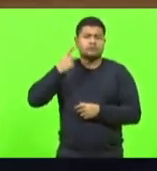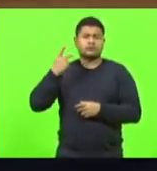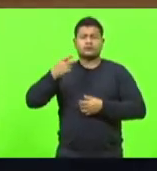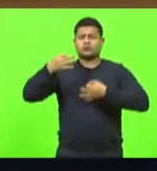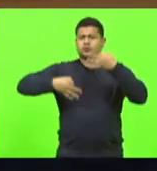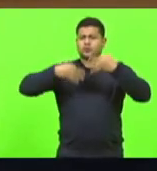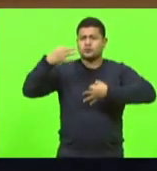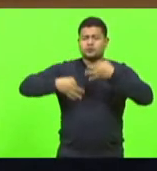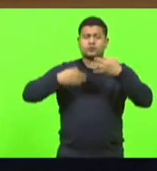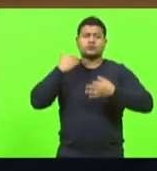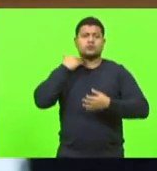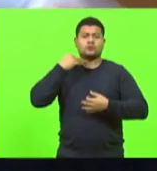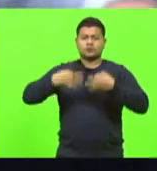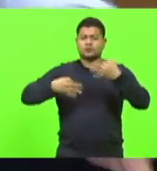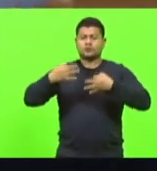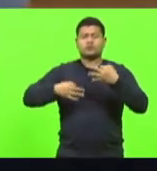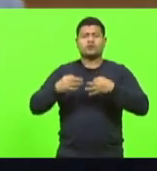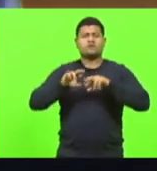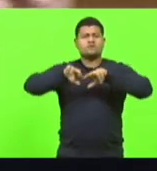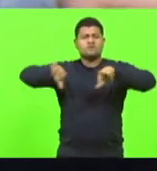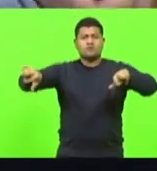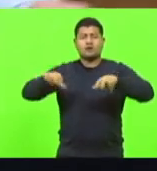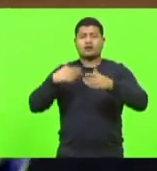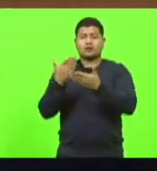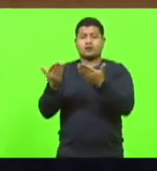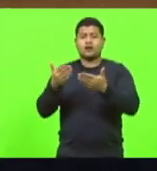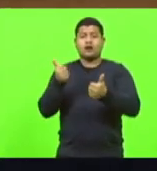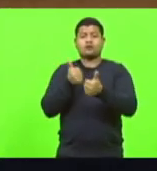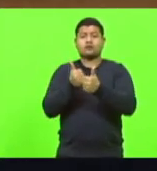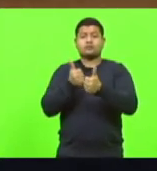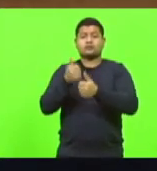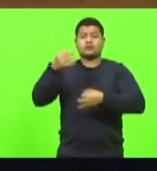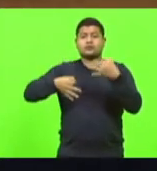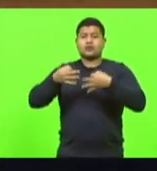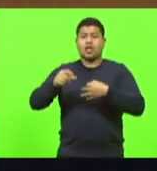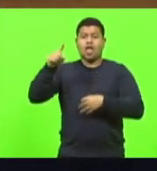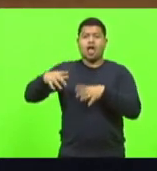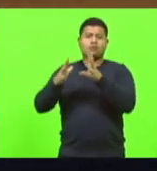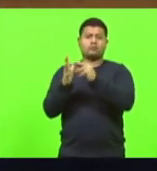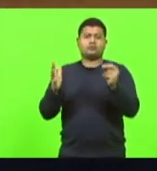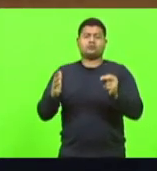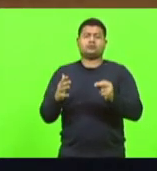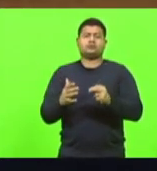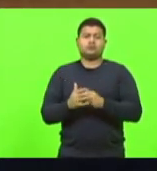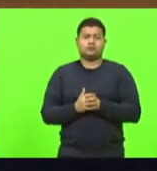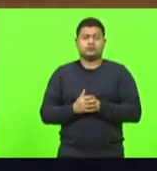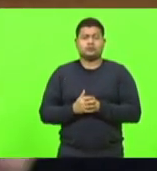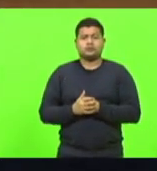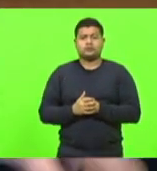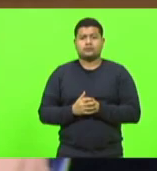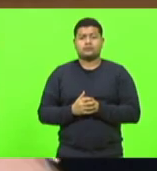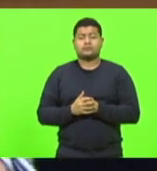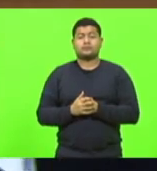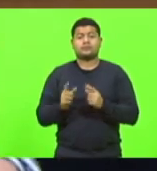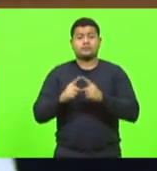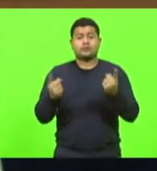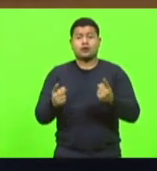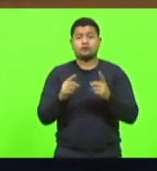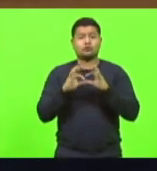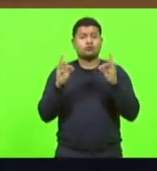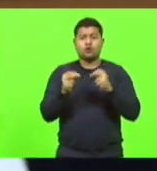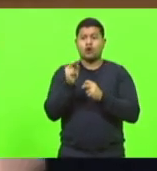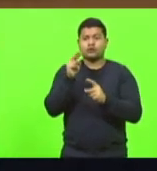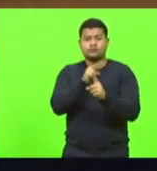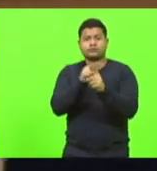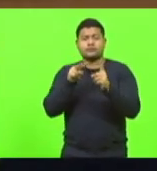do Poder Judiciário que fazem do Tribunal de Justiça de Santa Catarina o modelo bom então e todos os ângulos que